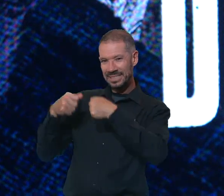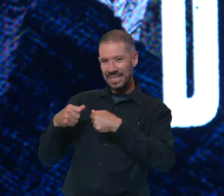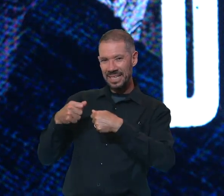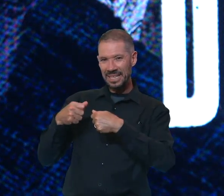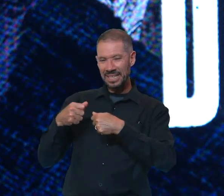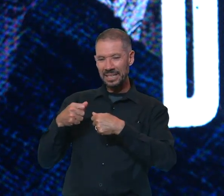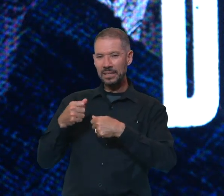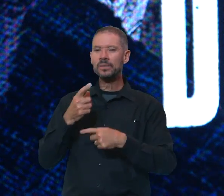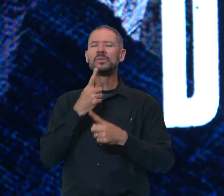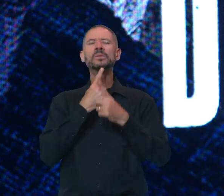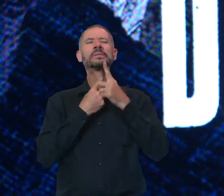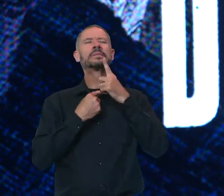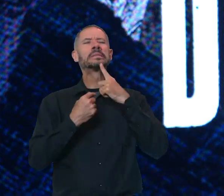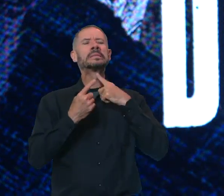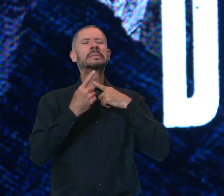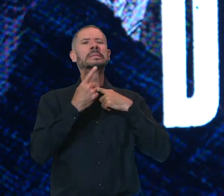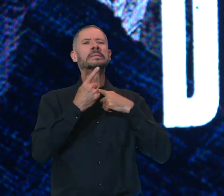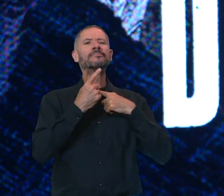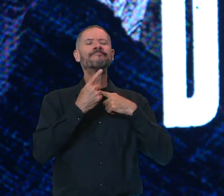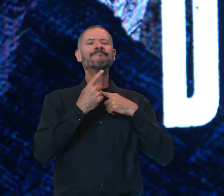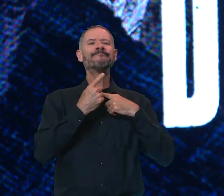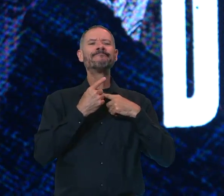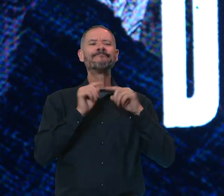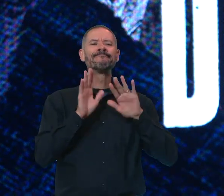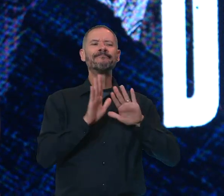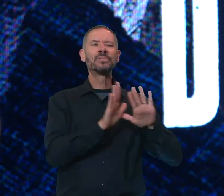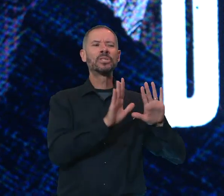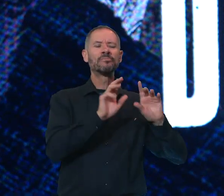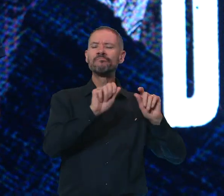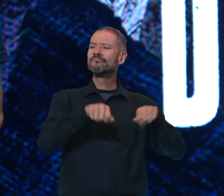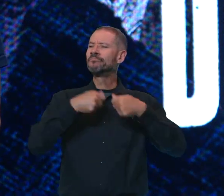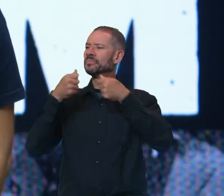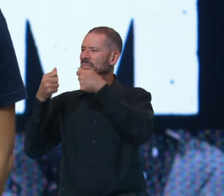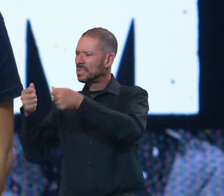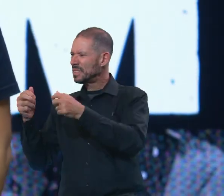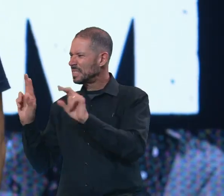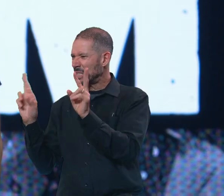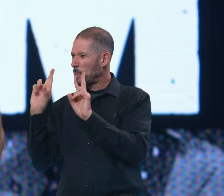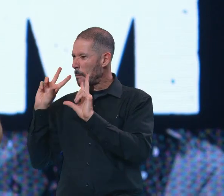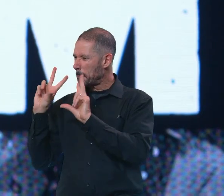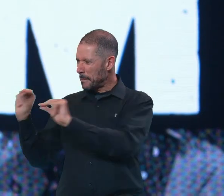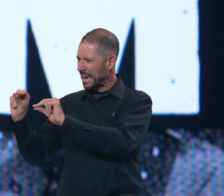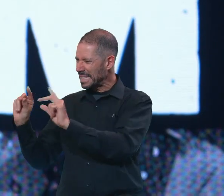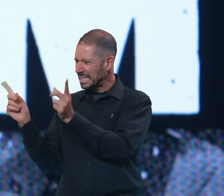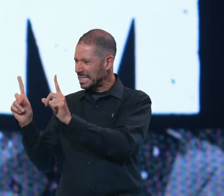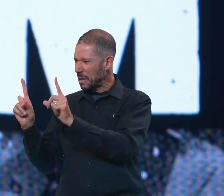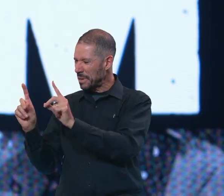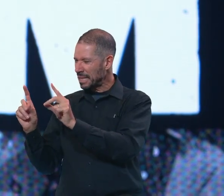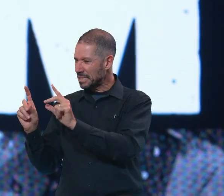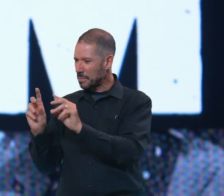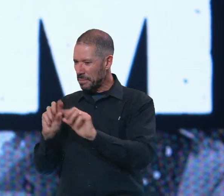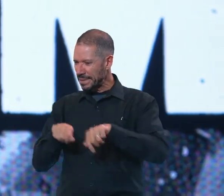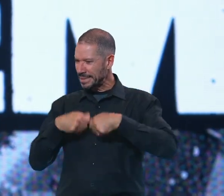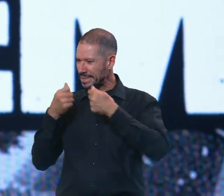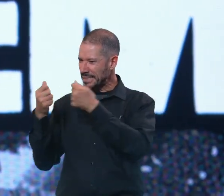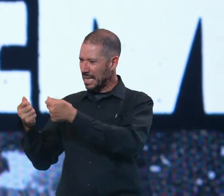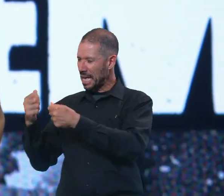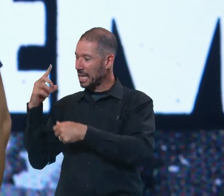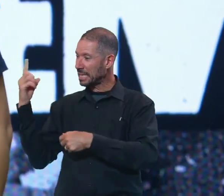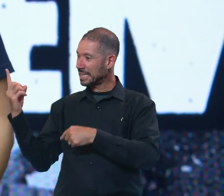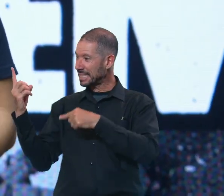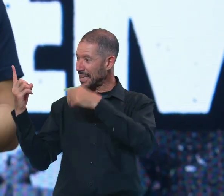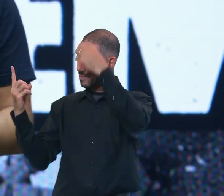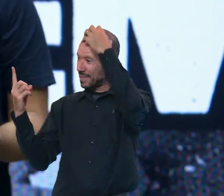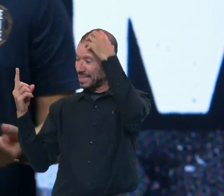tua própria vontade para dar algo para alguém que você não queria dar. Que não merece, por sinal. Mas é exatamente isso que Davi estava fazendo.